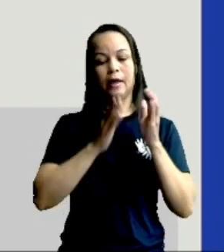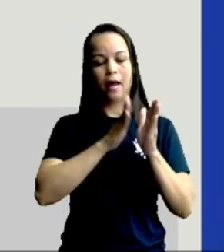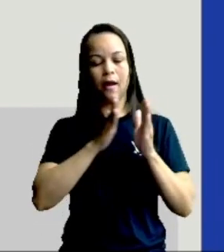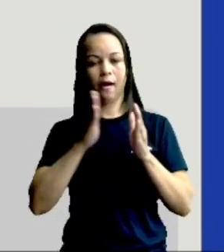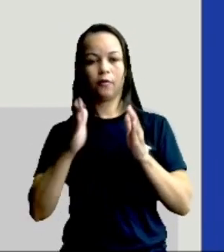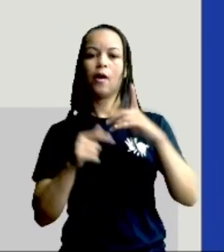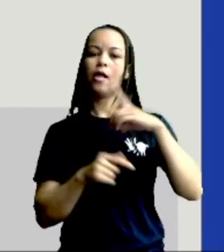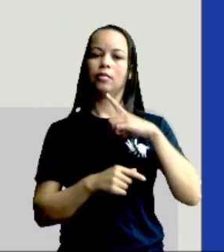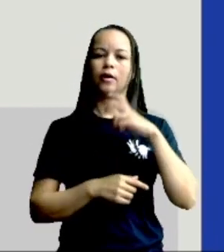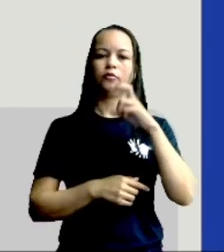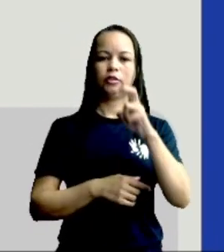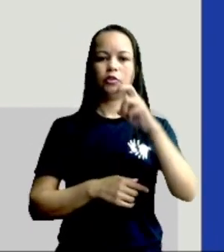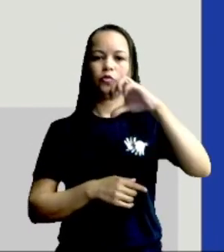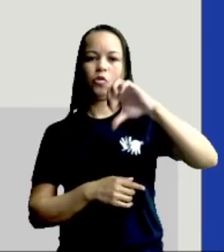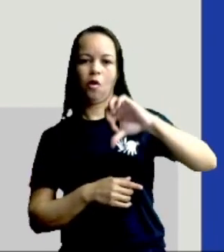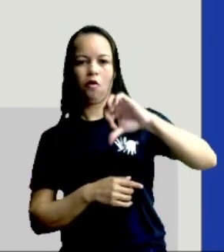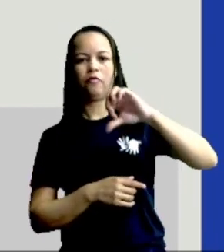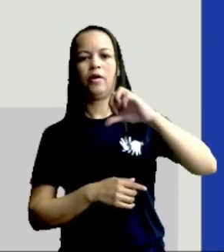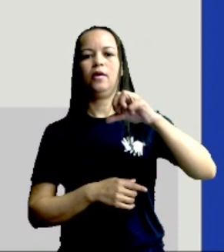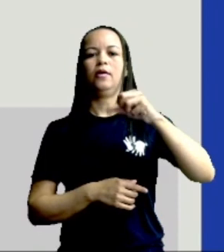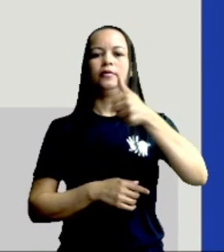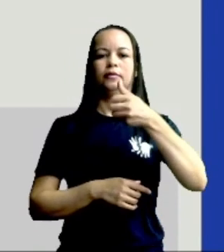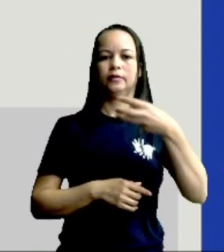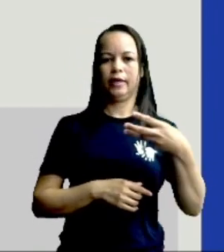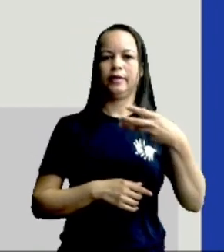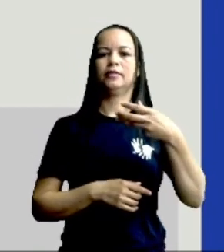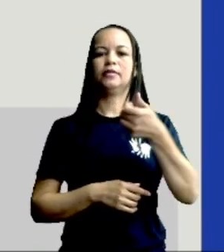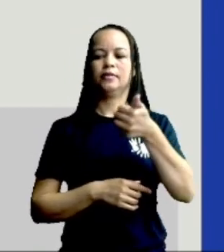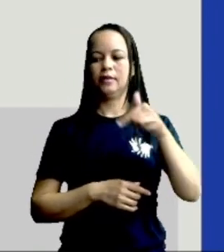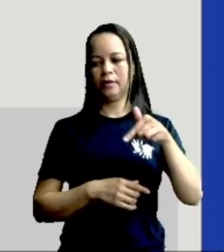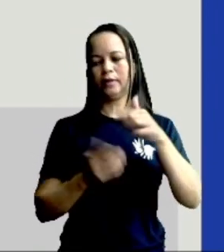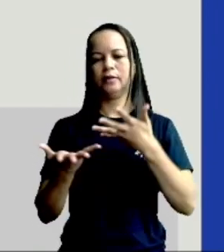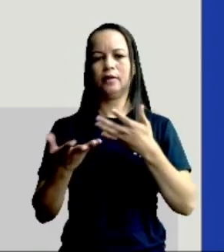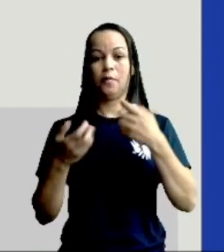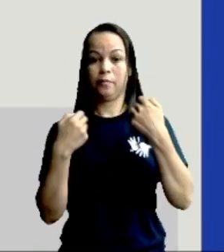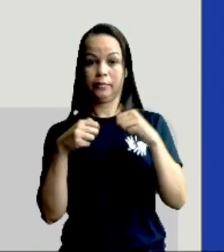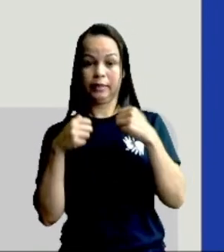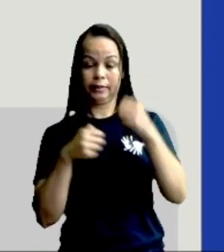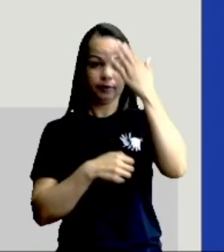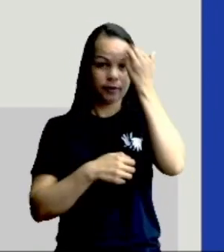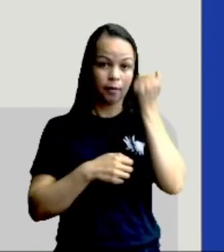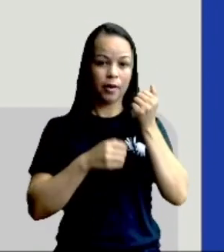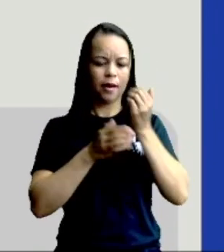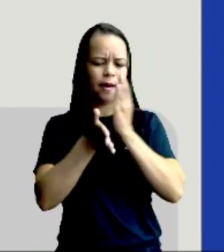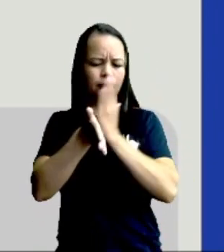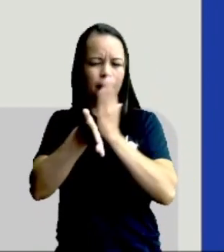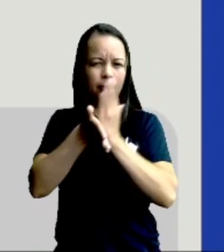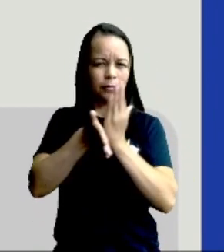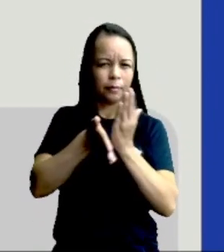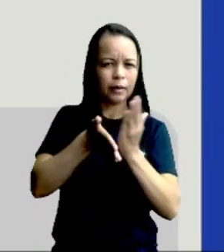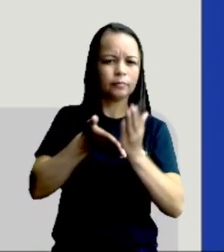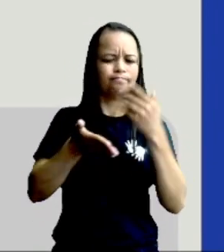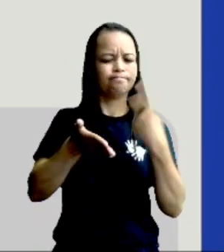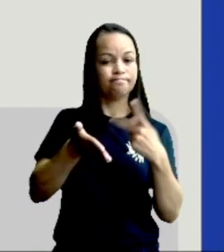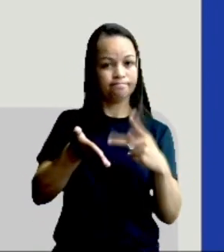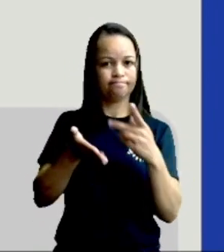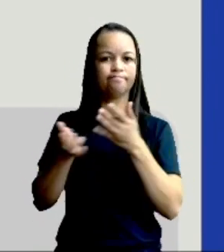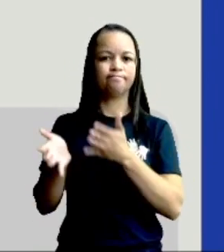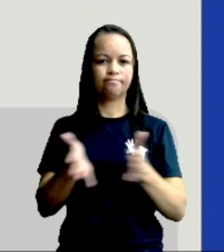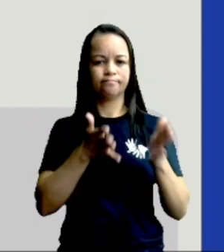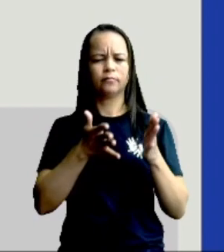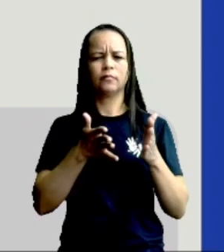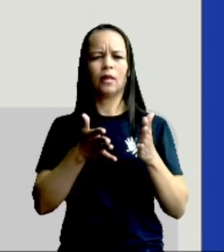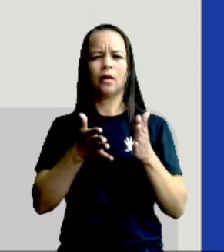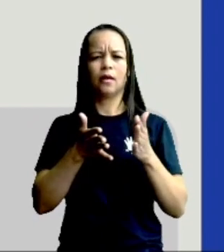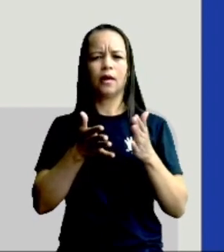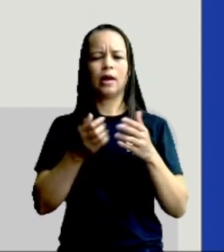eu preciso saber, né, a regularidade dela, o padrão dela. Qual é o padrão dela?